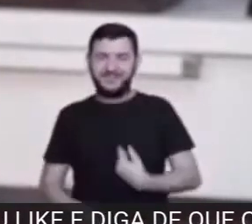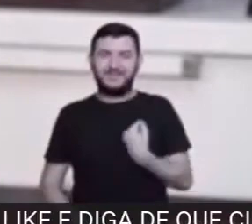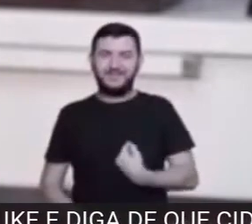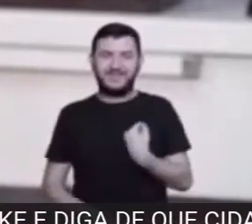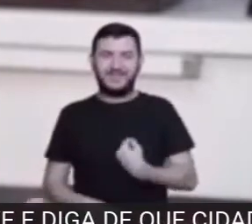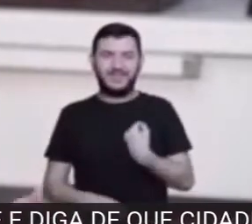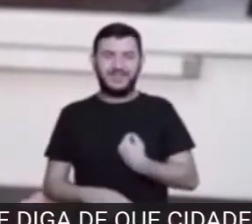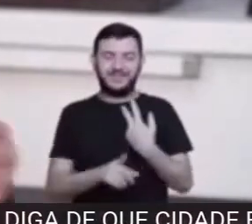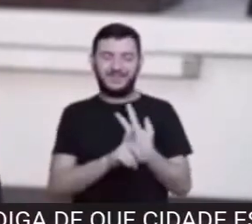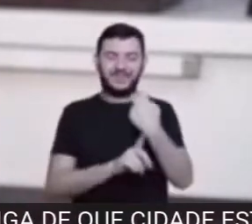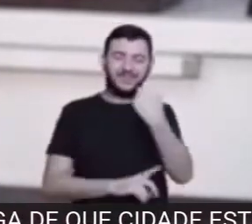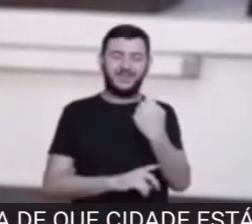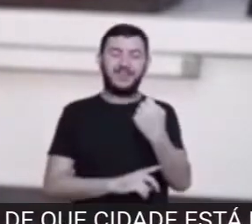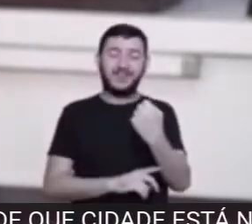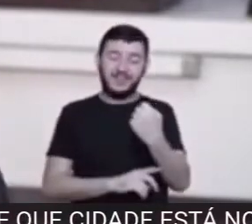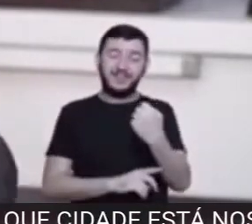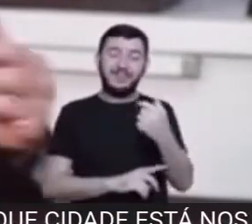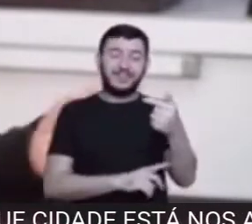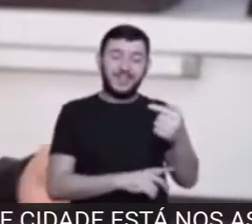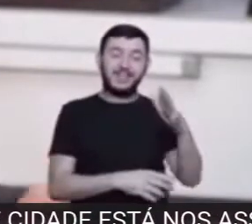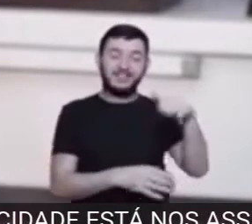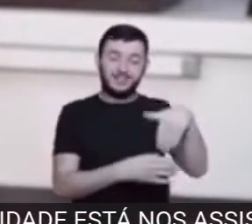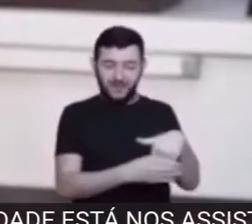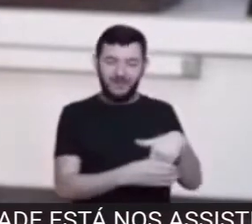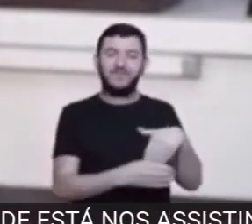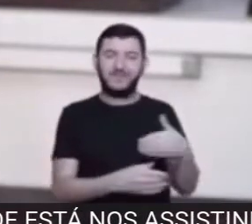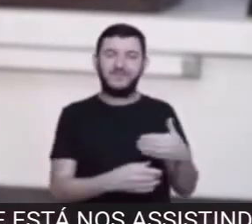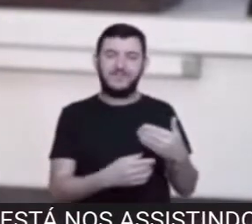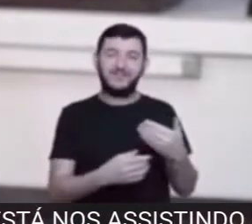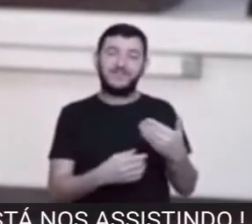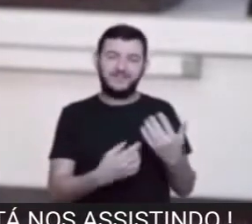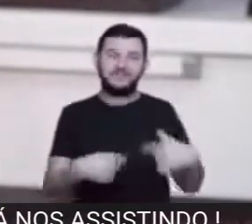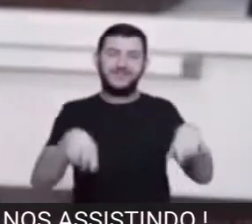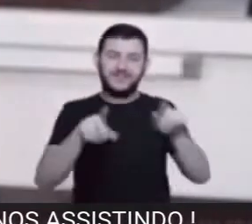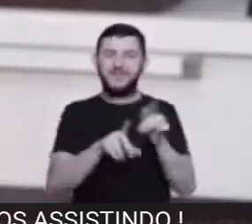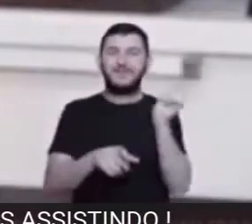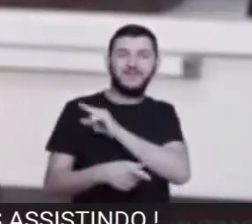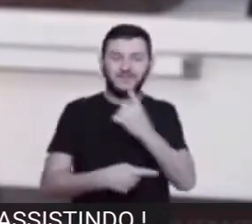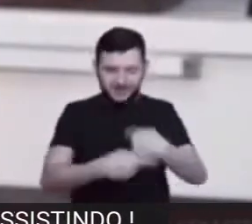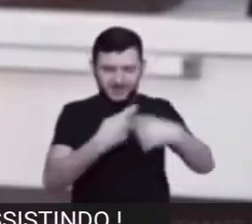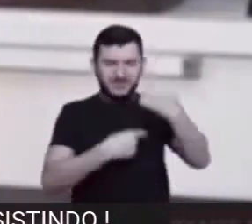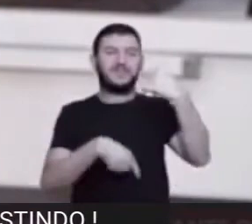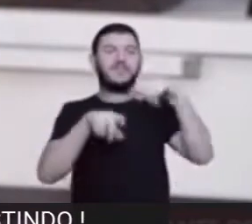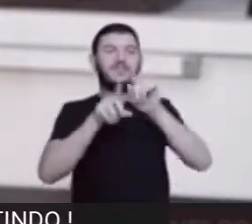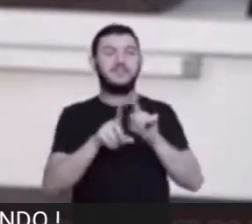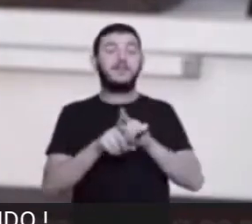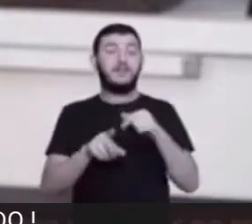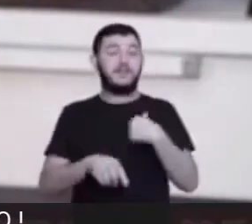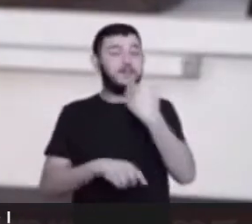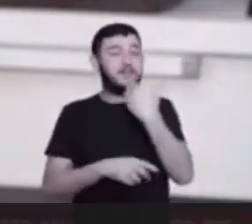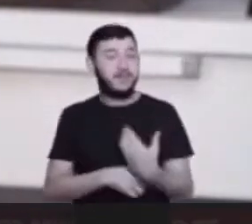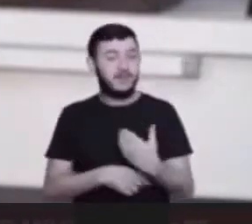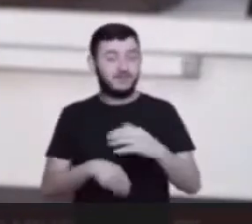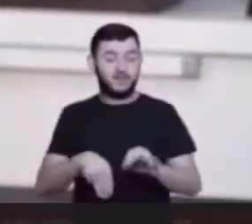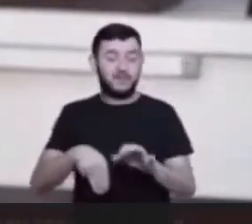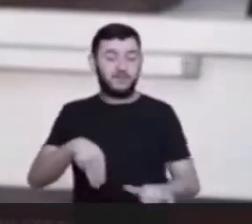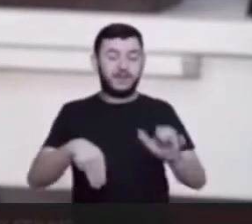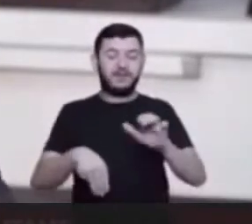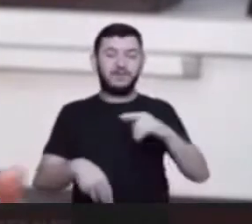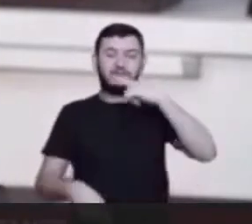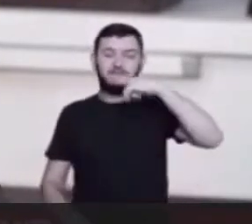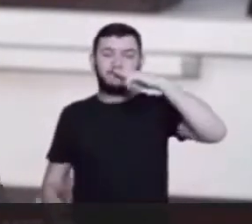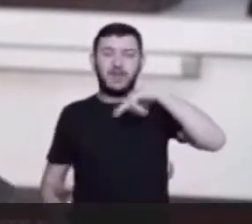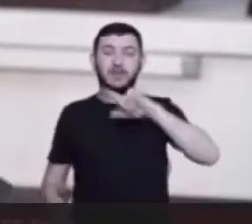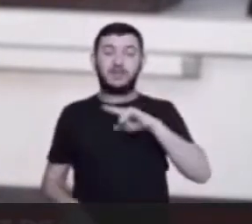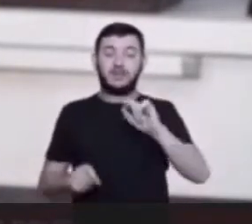fiquei mais feliz ontem porque nós tínhamos pedido para o ministro Gilmar a extensão. No nosso pedido já estava a extensão.